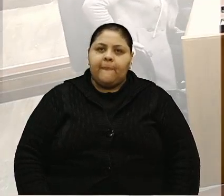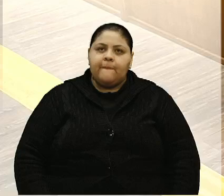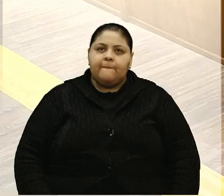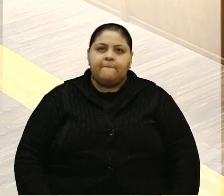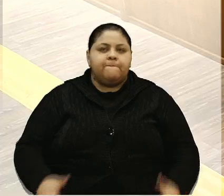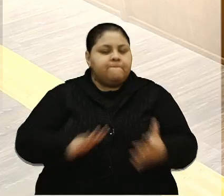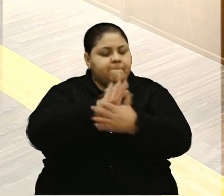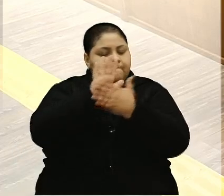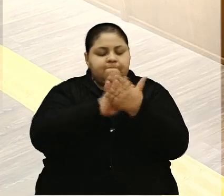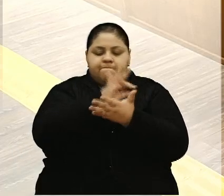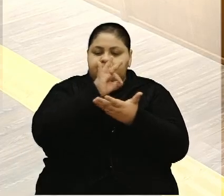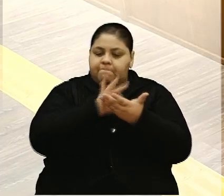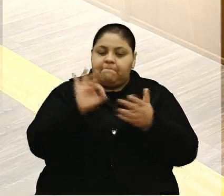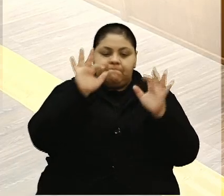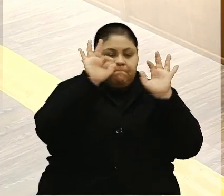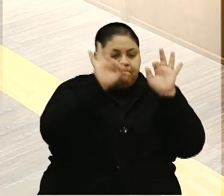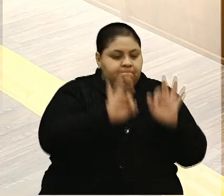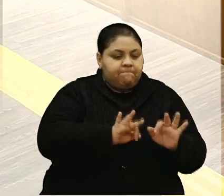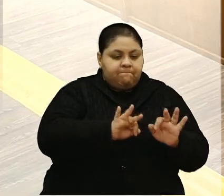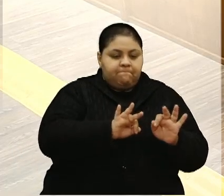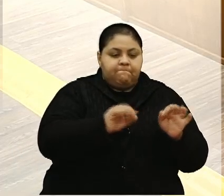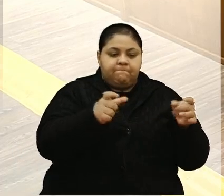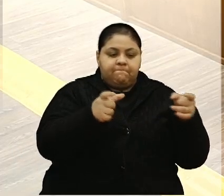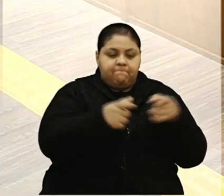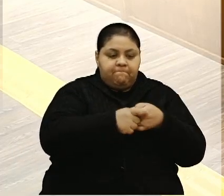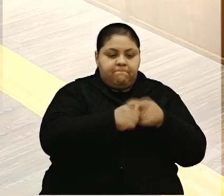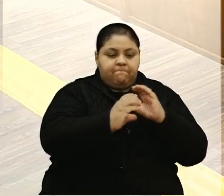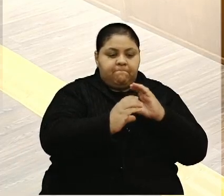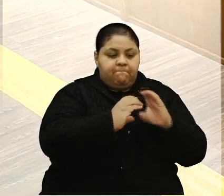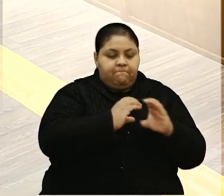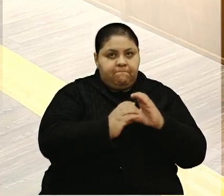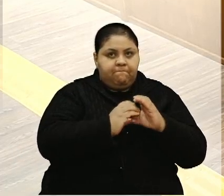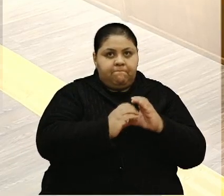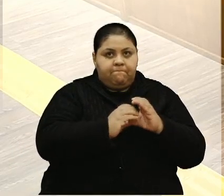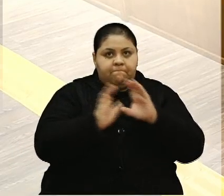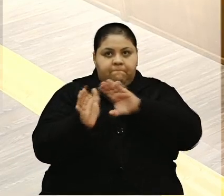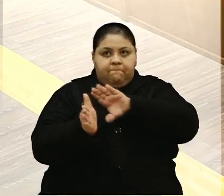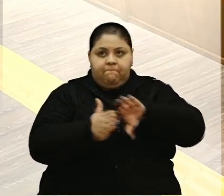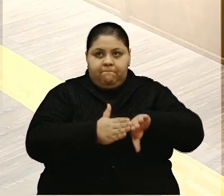Sem mais inscritos, encerramos o espaço das pequenas comunicações. Passemos então ao grande expediente.